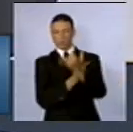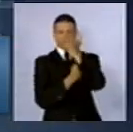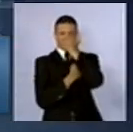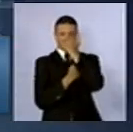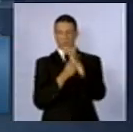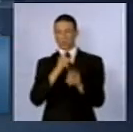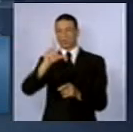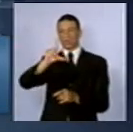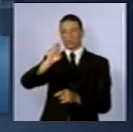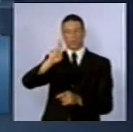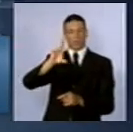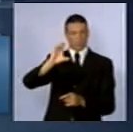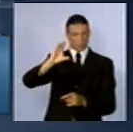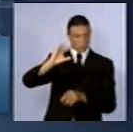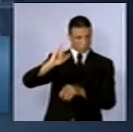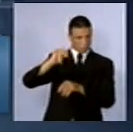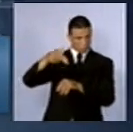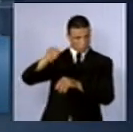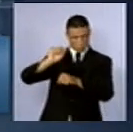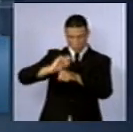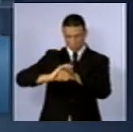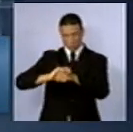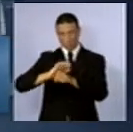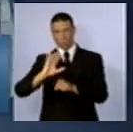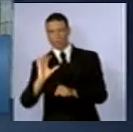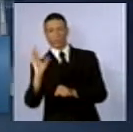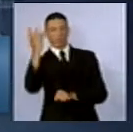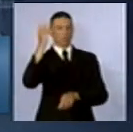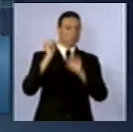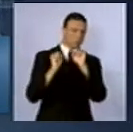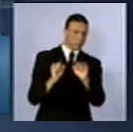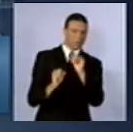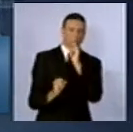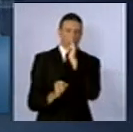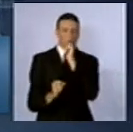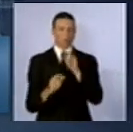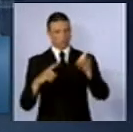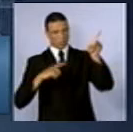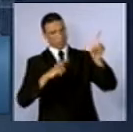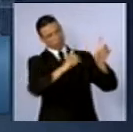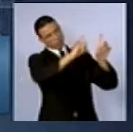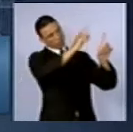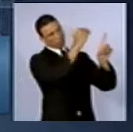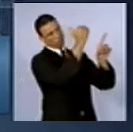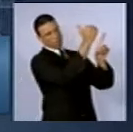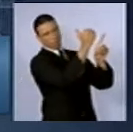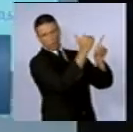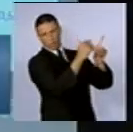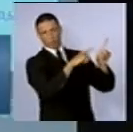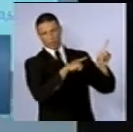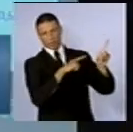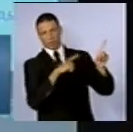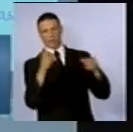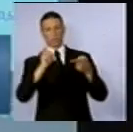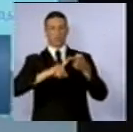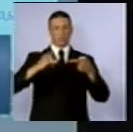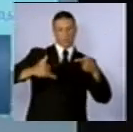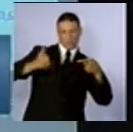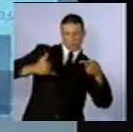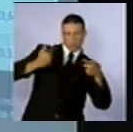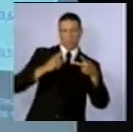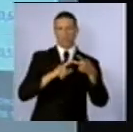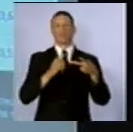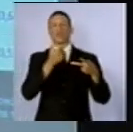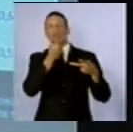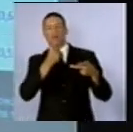leucemia que estão aqui embaixo né eu coloquei alguns deles aí então nós temos aí idade sexo